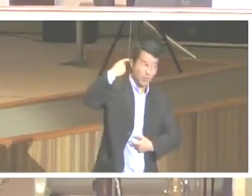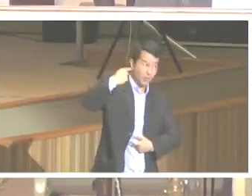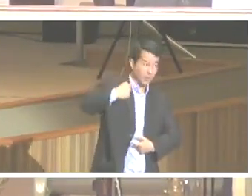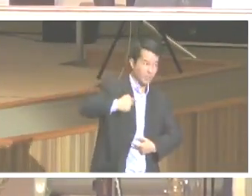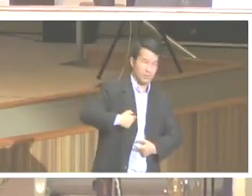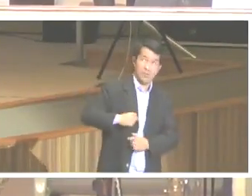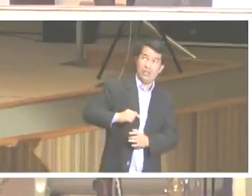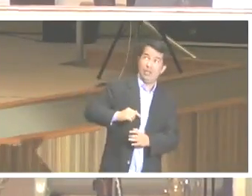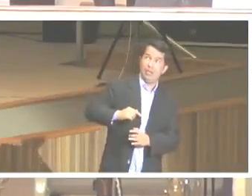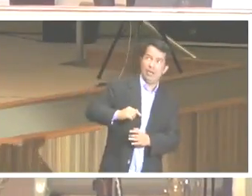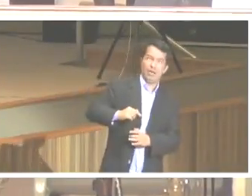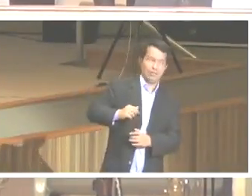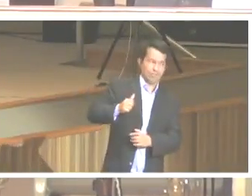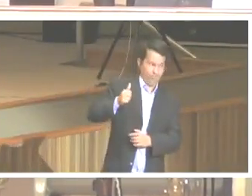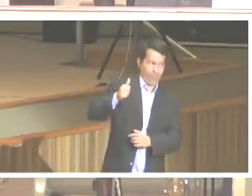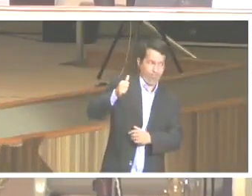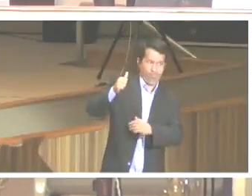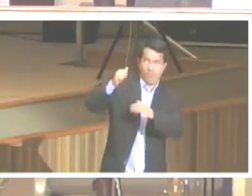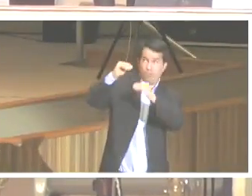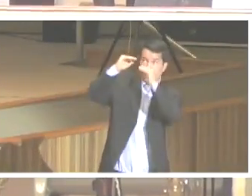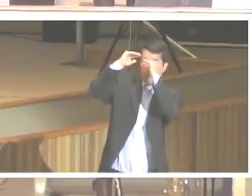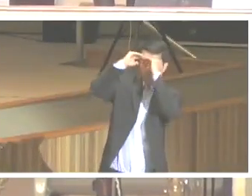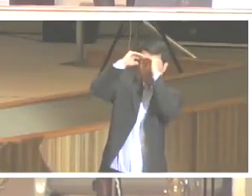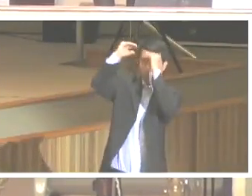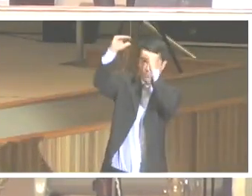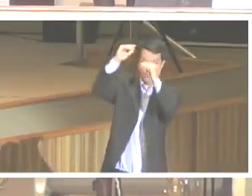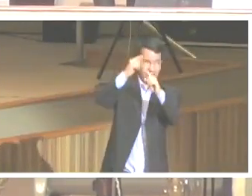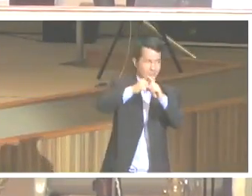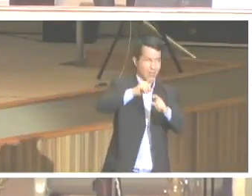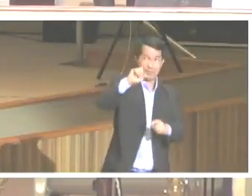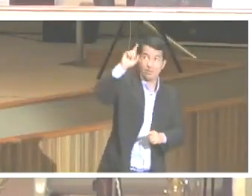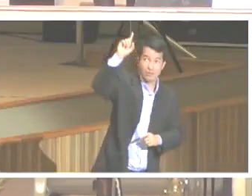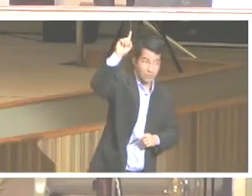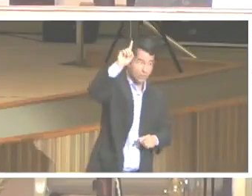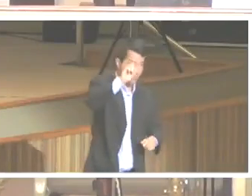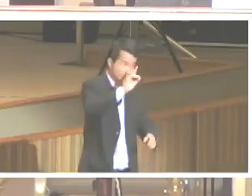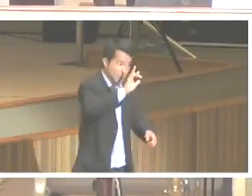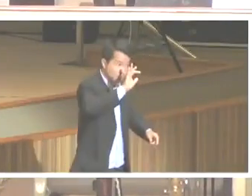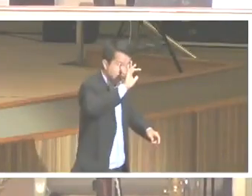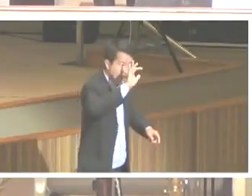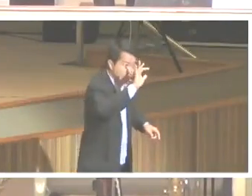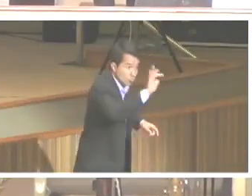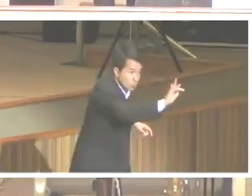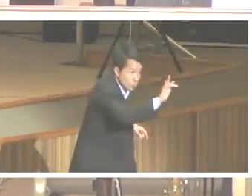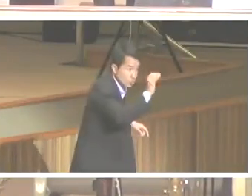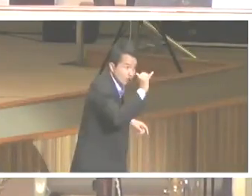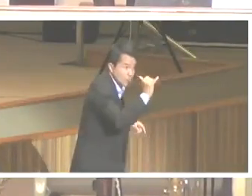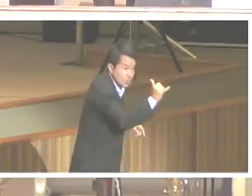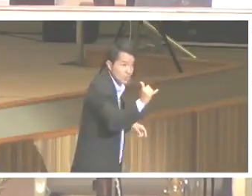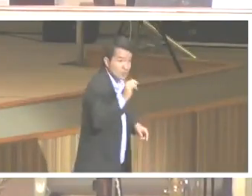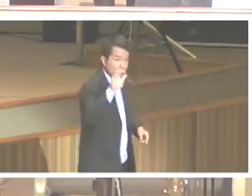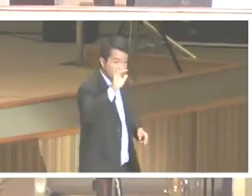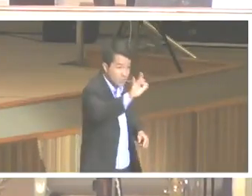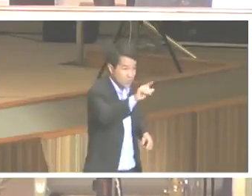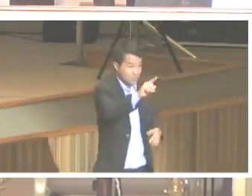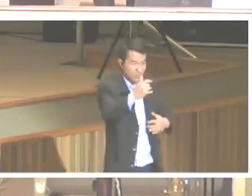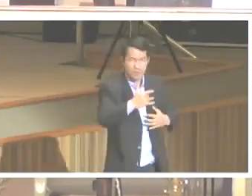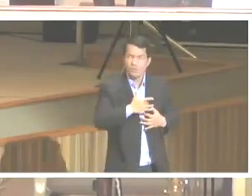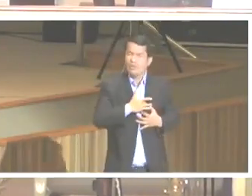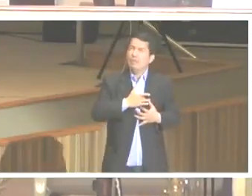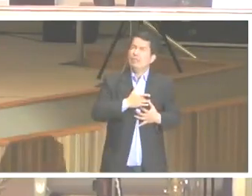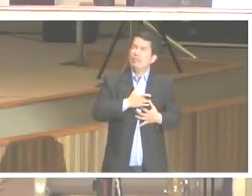questiona no endereço coração porque se a gente endurece de expulsar quebrantar